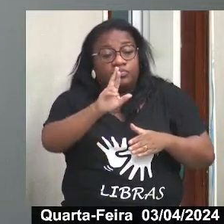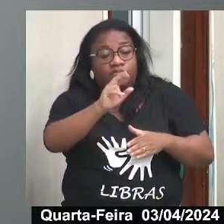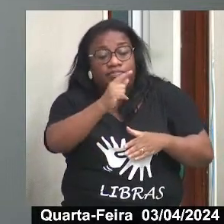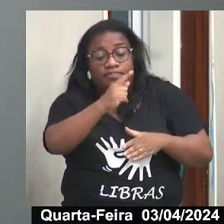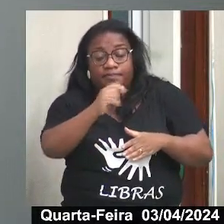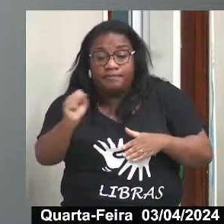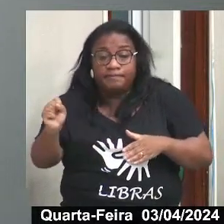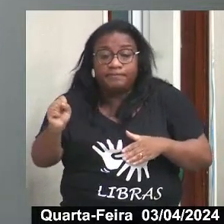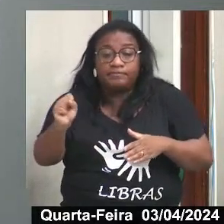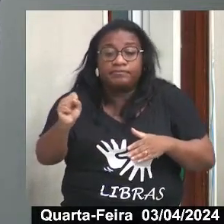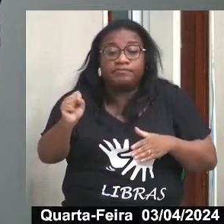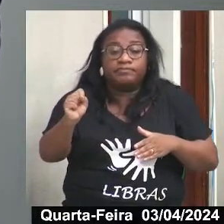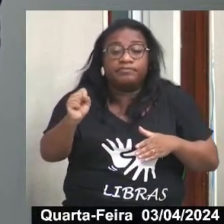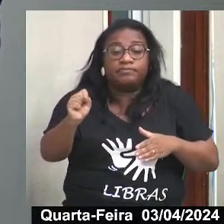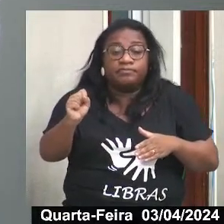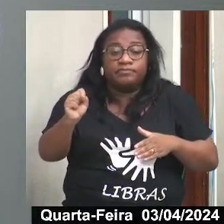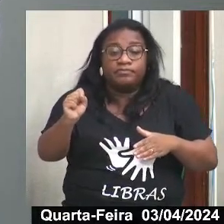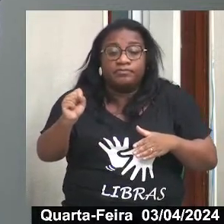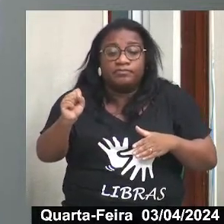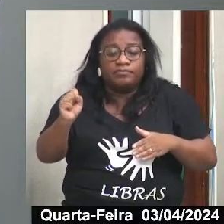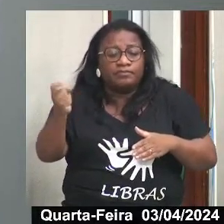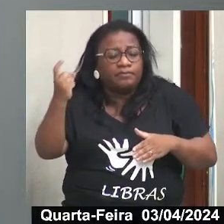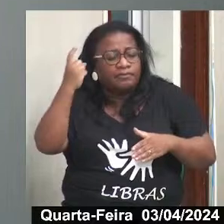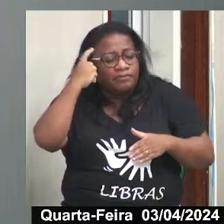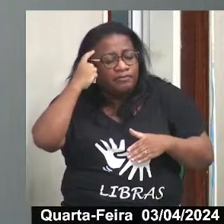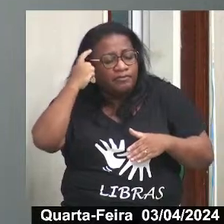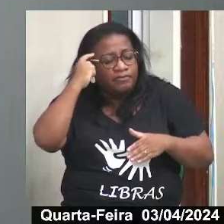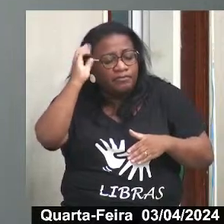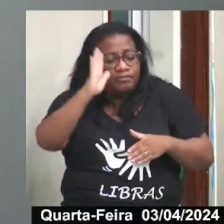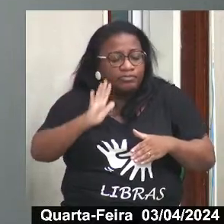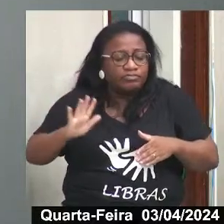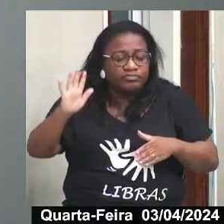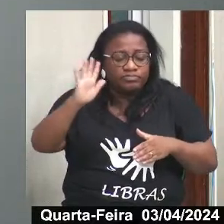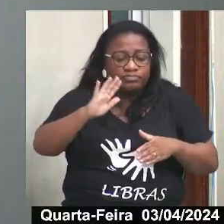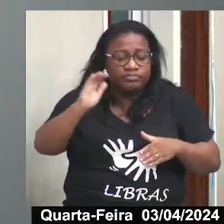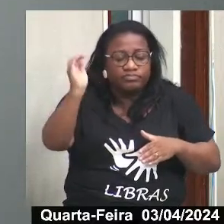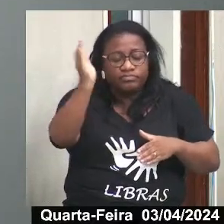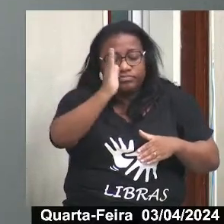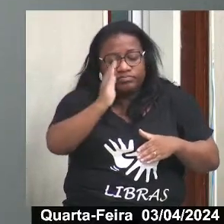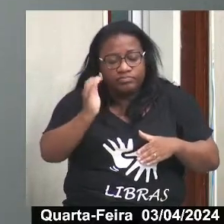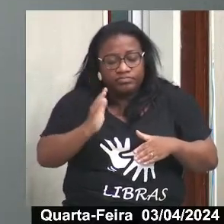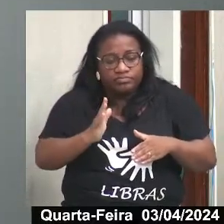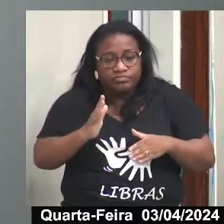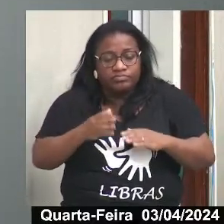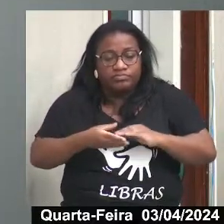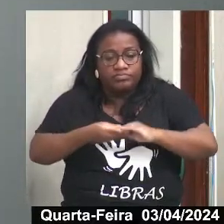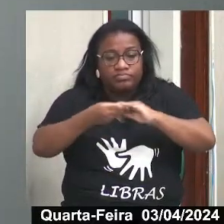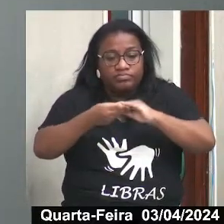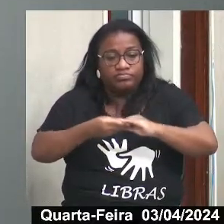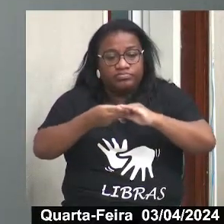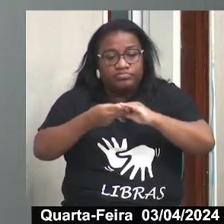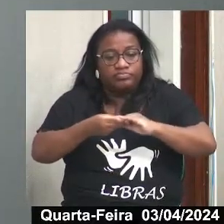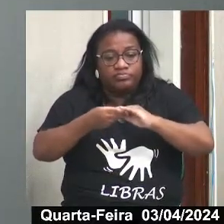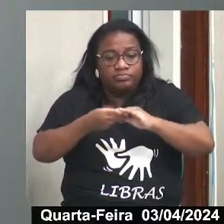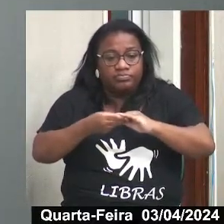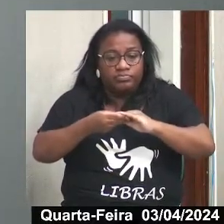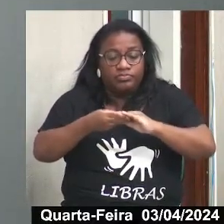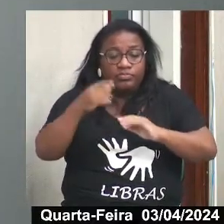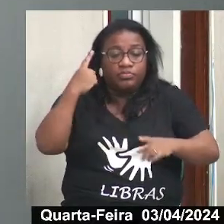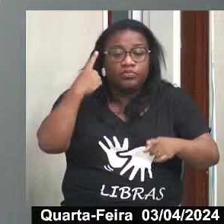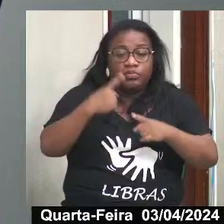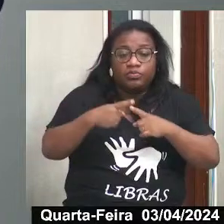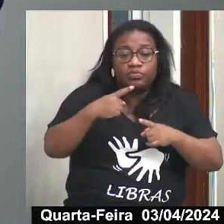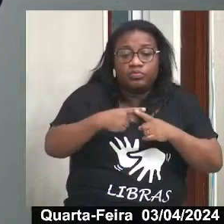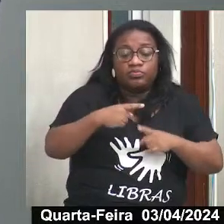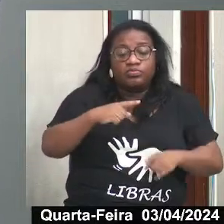RAPS uma das suas brilhantes ideias para transformar o Brasil. Então, quero deixar meus cumprimentos, porque,